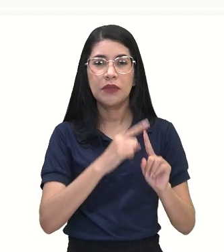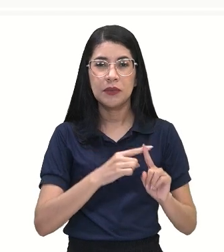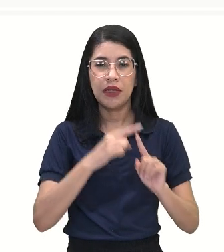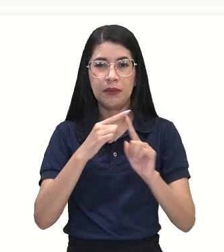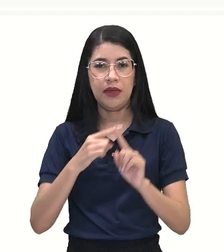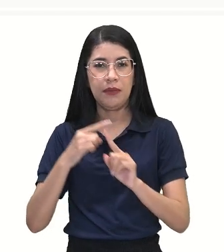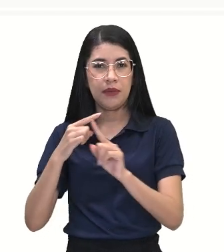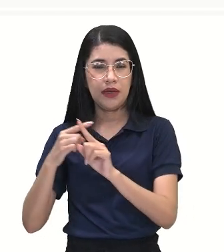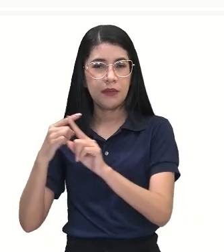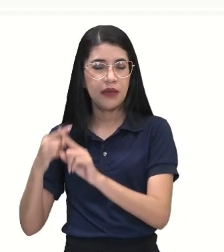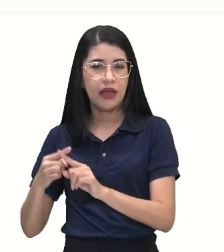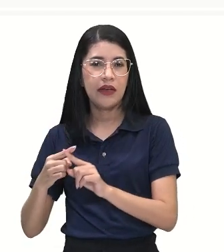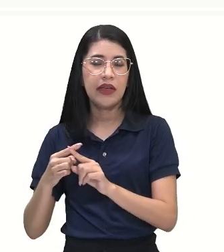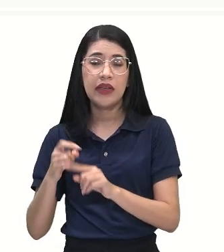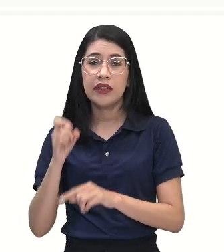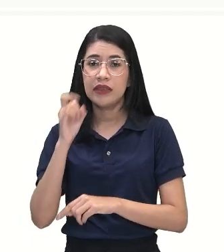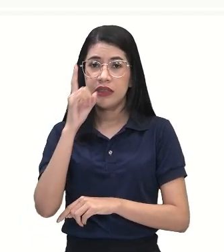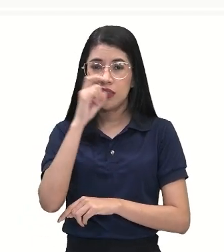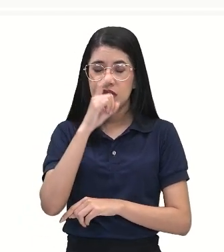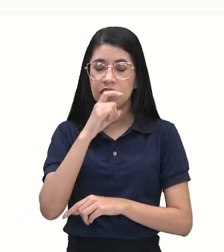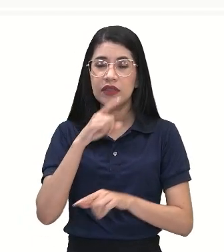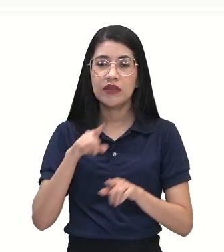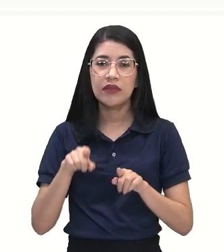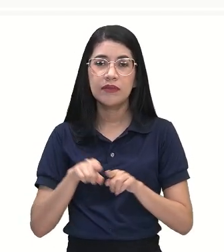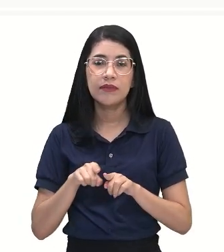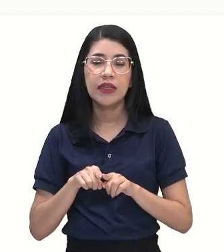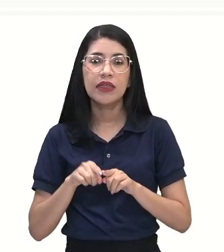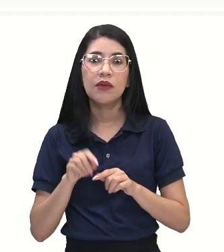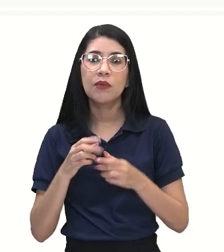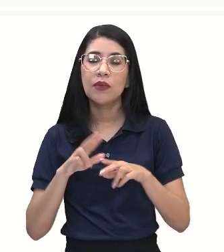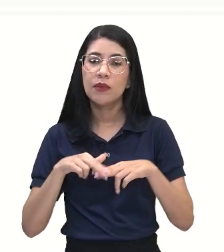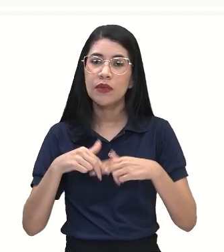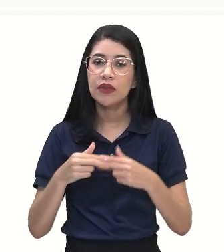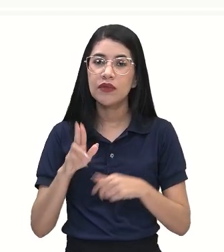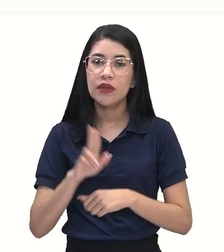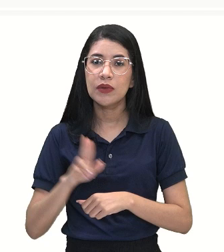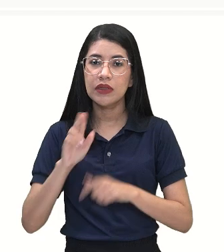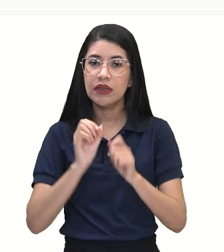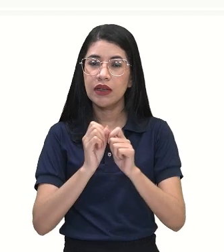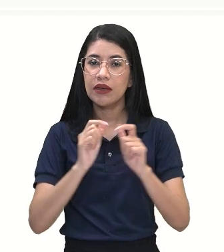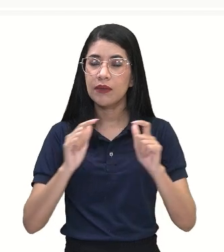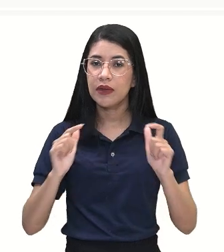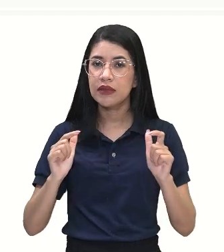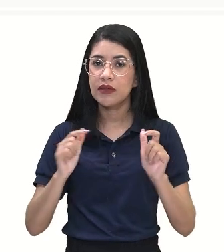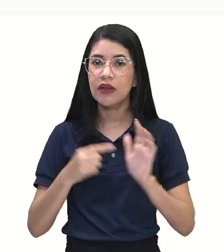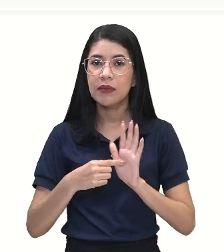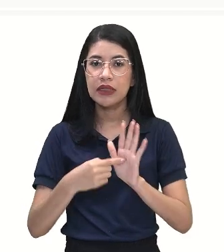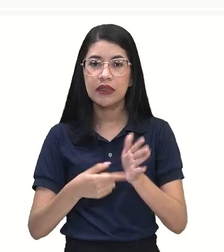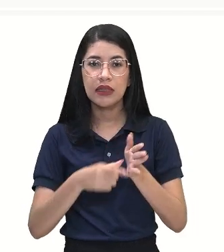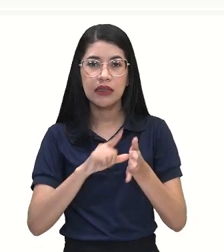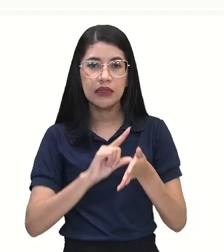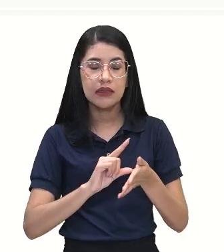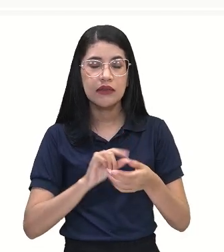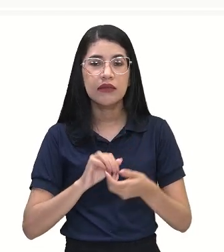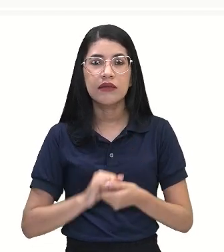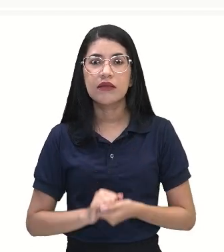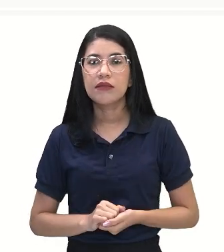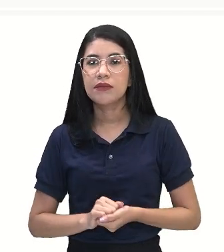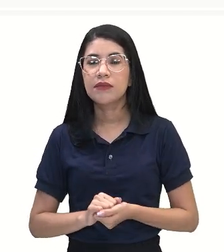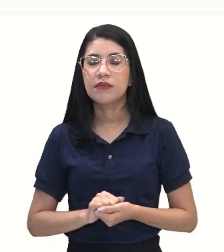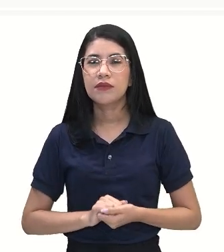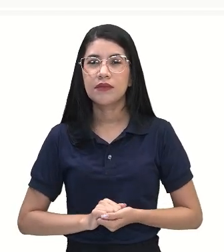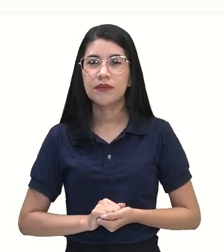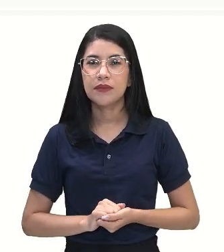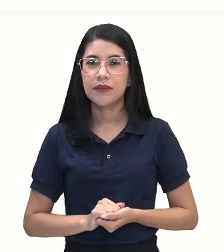A10. Vai dar bastante trabalho. Então para isso a gente vai utilizar a nossa equação que eu apresentei agora há pouco para vocês. Tá bom? Vamos